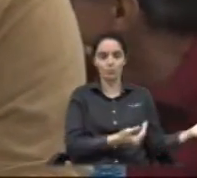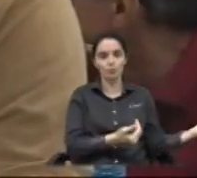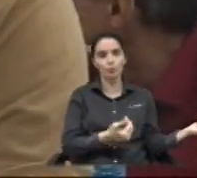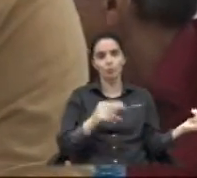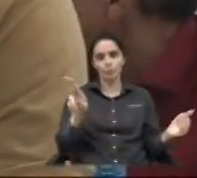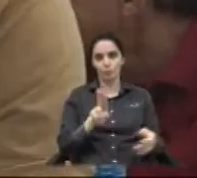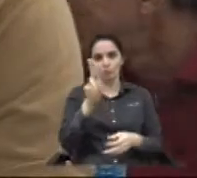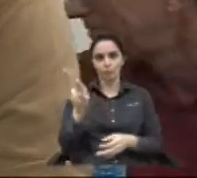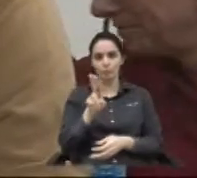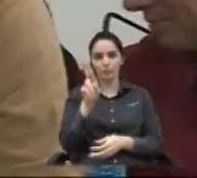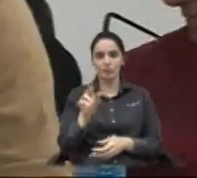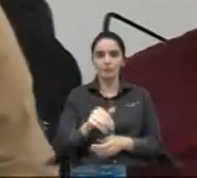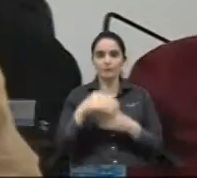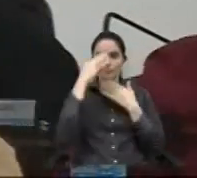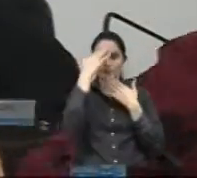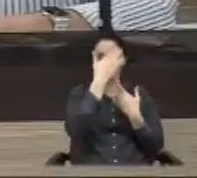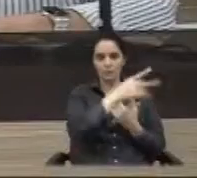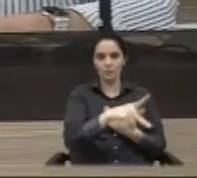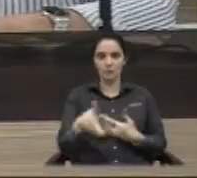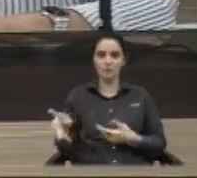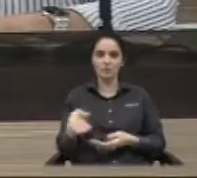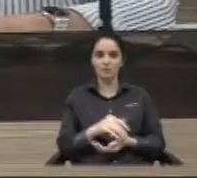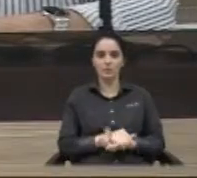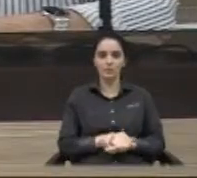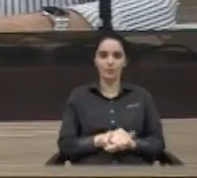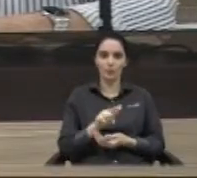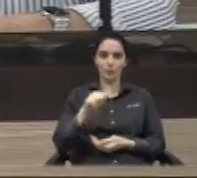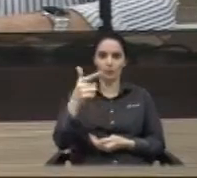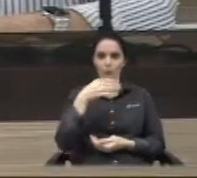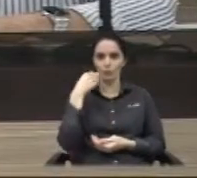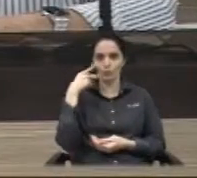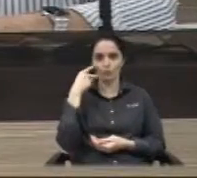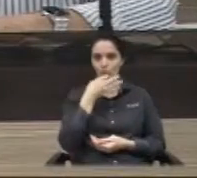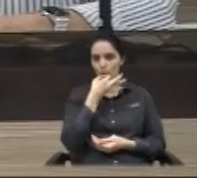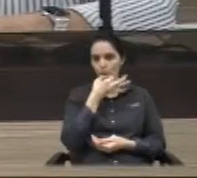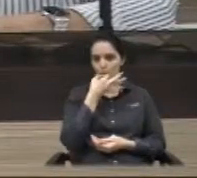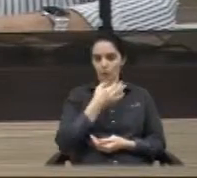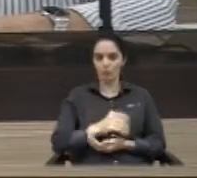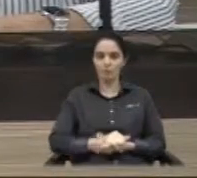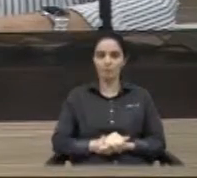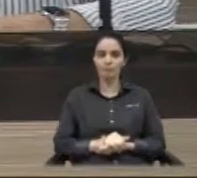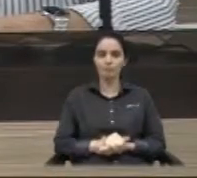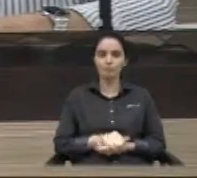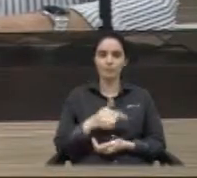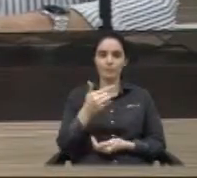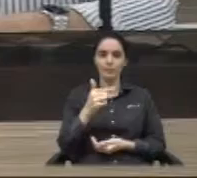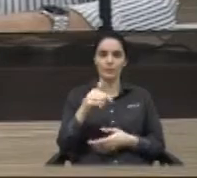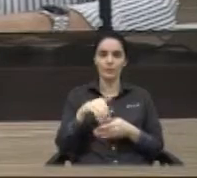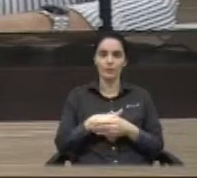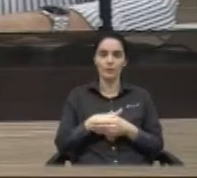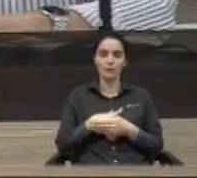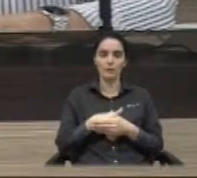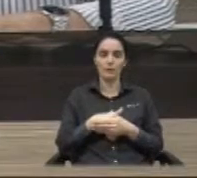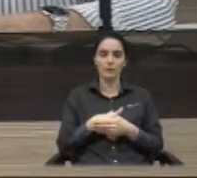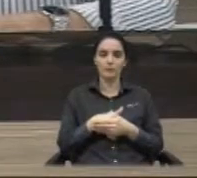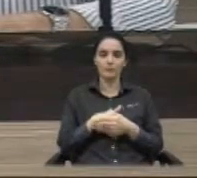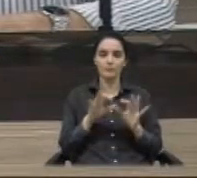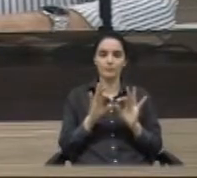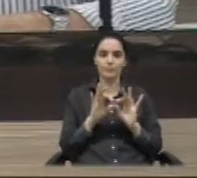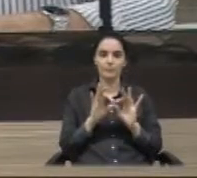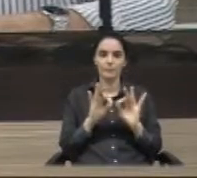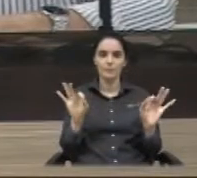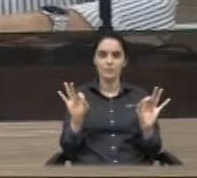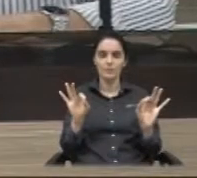possa ser beneficiada. Muito obrigado, senhor presidente. Muito bem. Mais algum vereador deseja discutir? Não havendo, vai à votação. E a votação